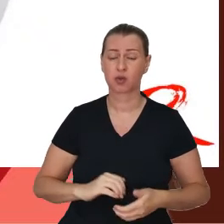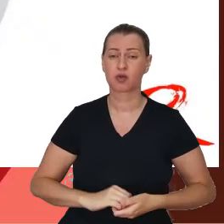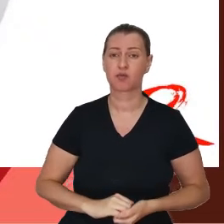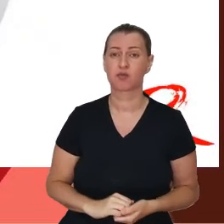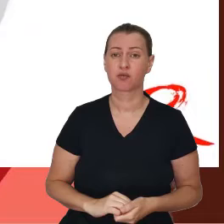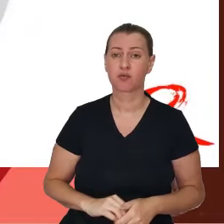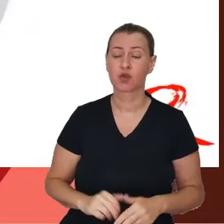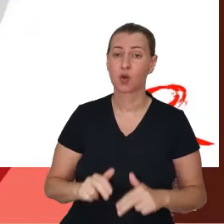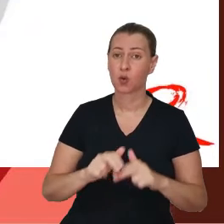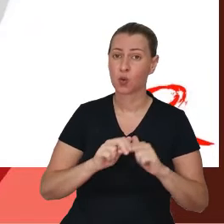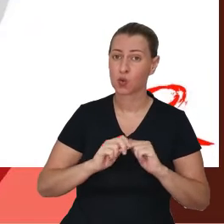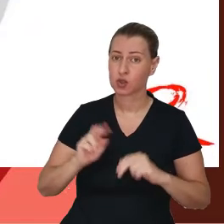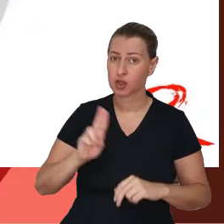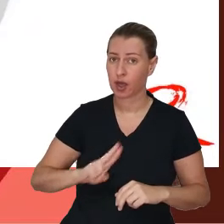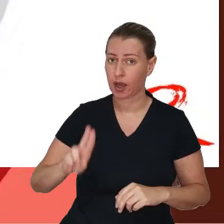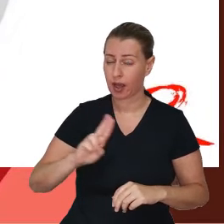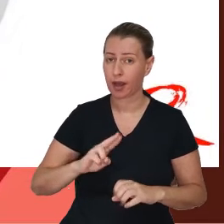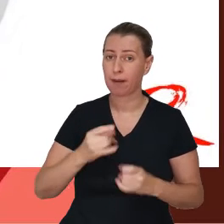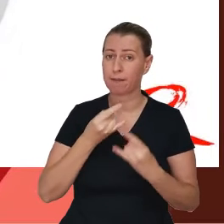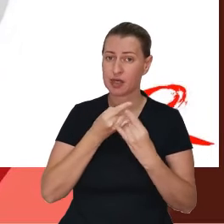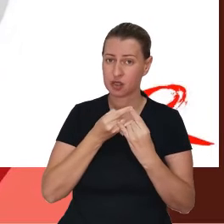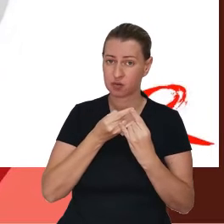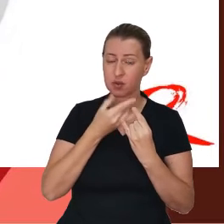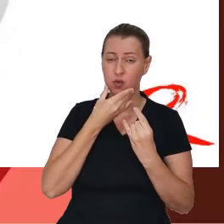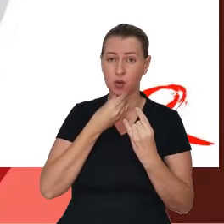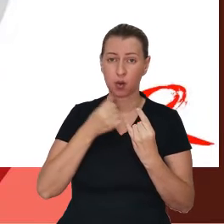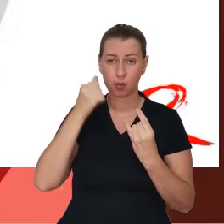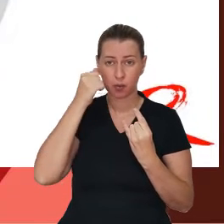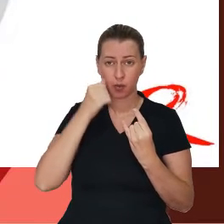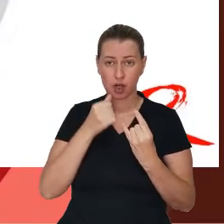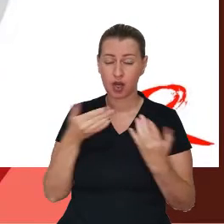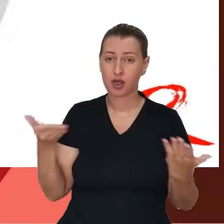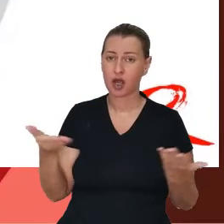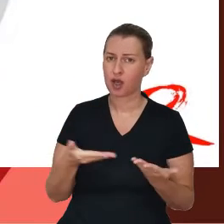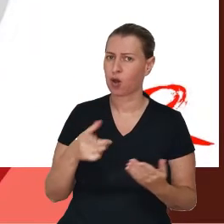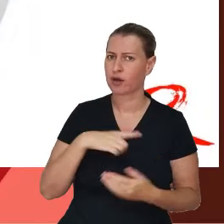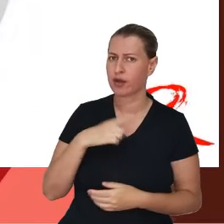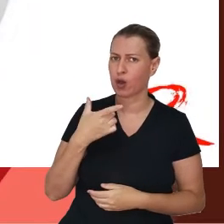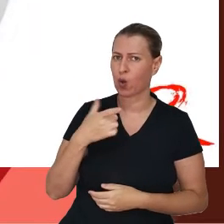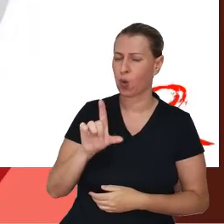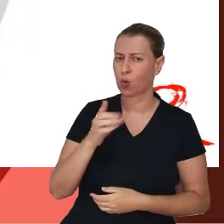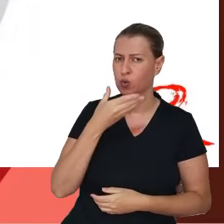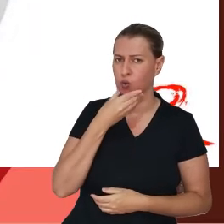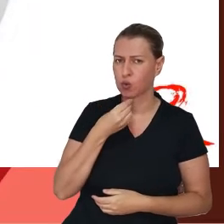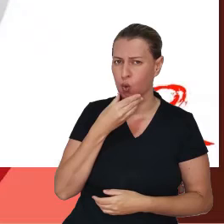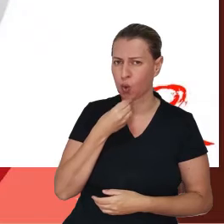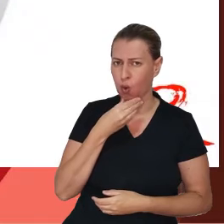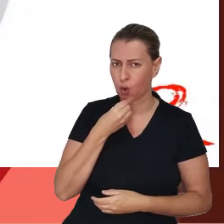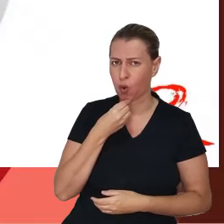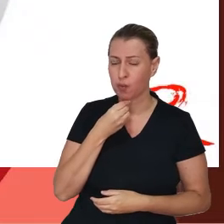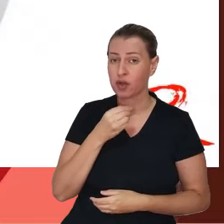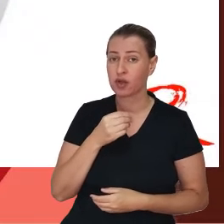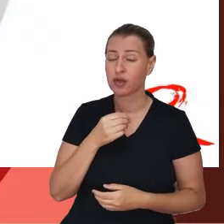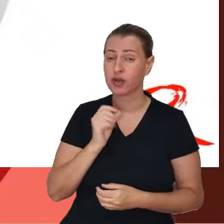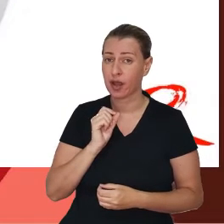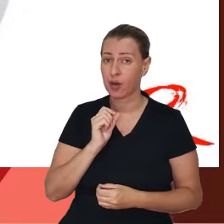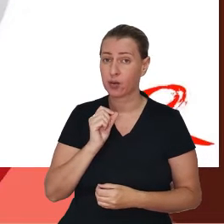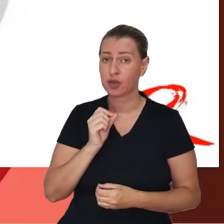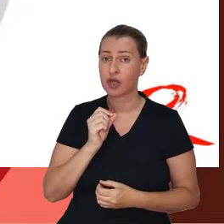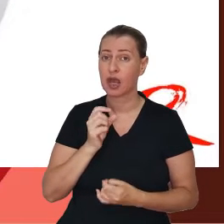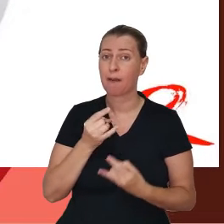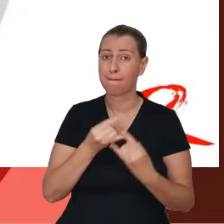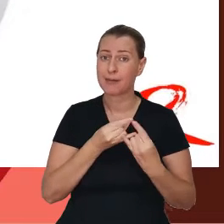Usar preservativo masculino, feminino, que agora tem uma outra nomenclatura, preservativo interno, né? E